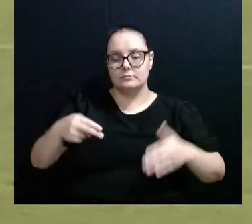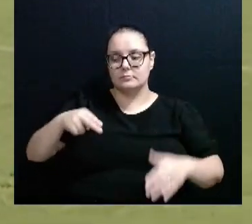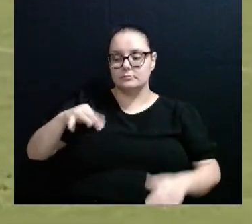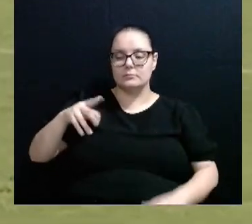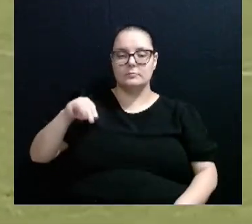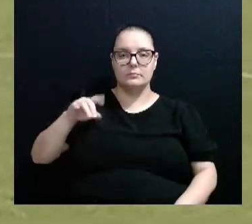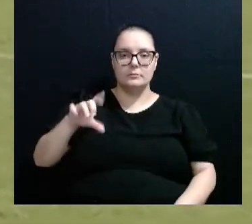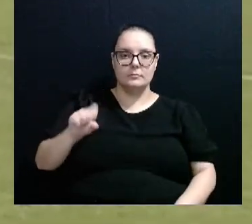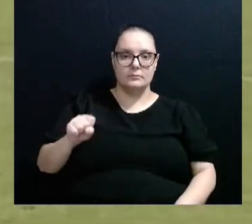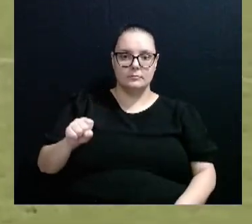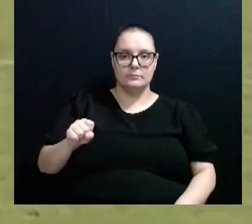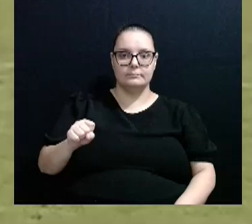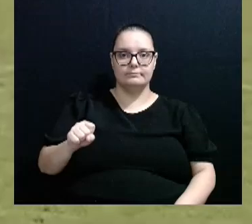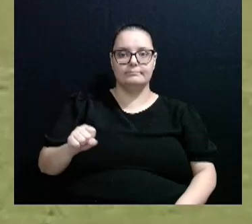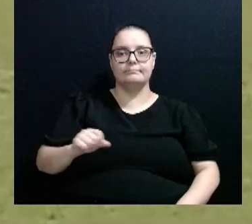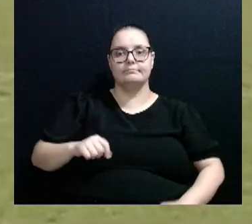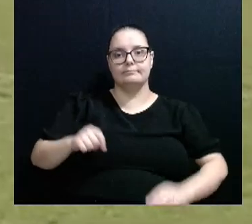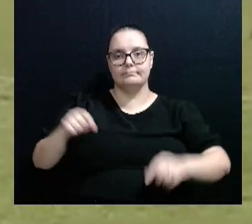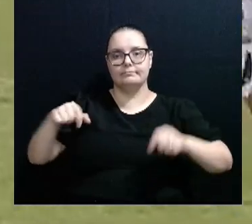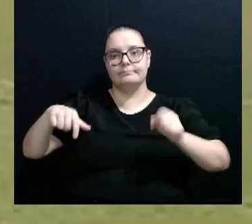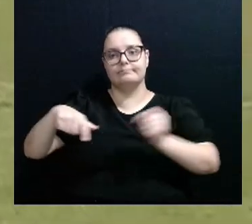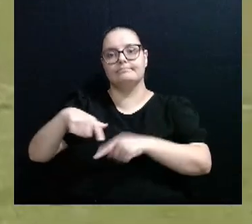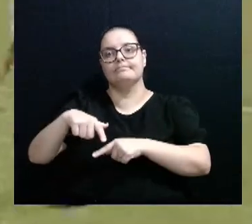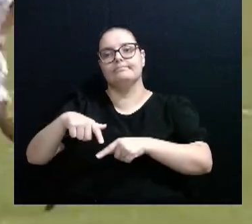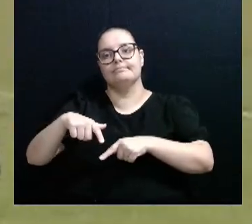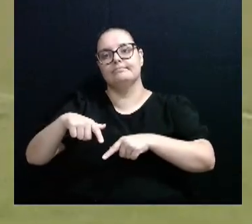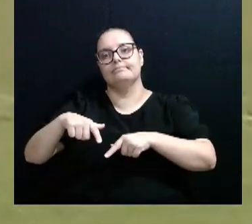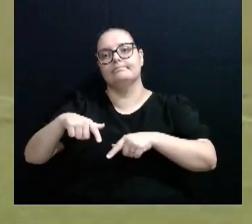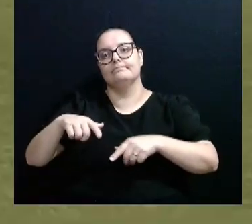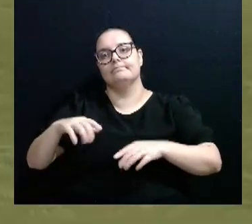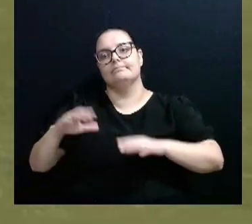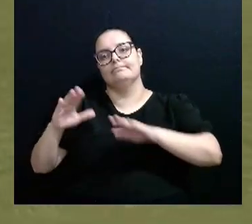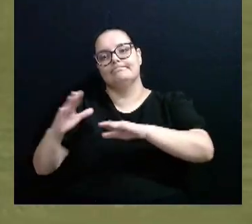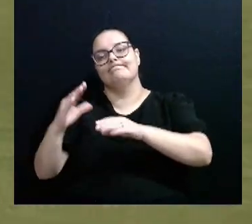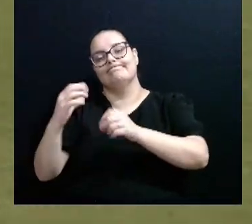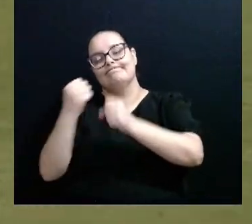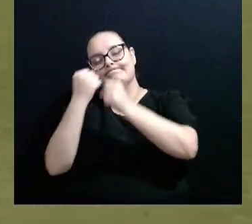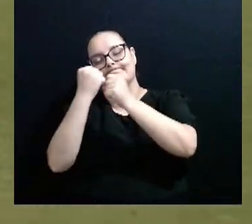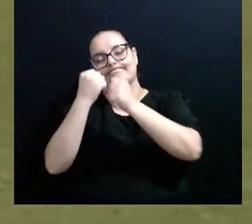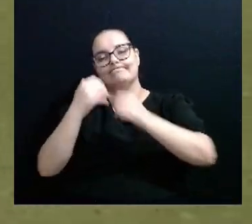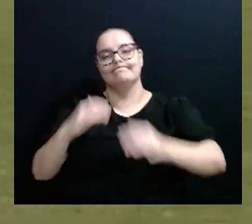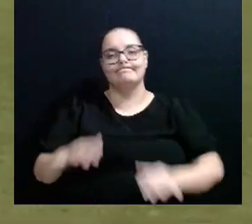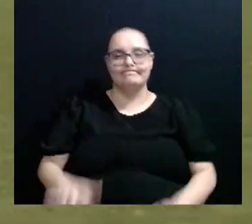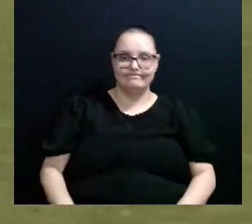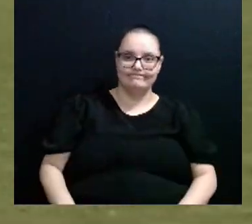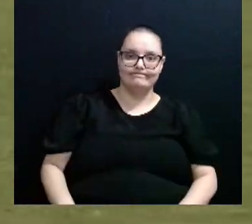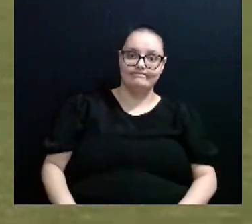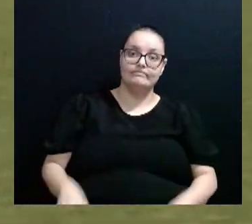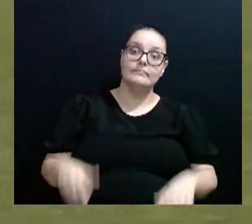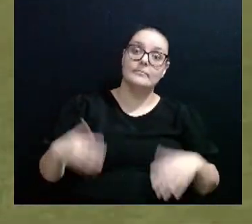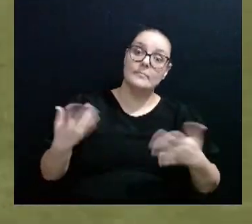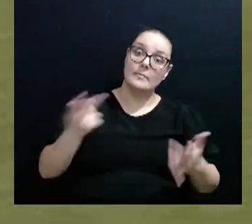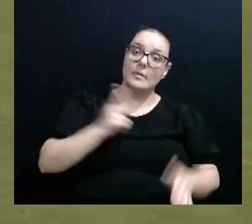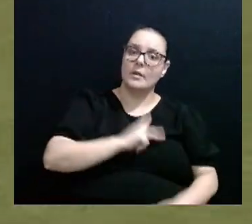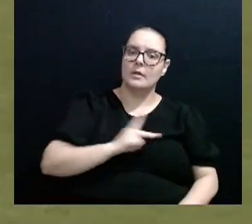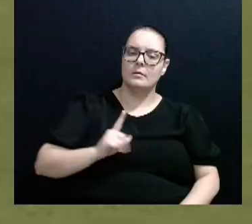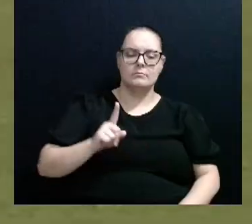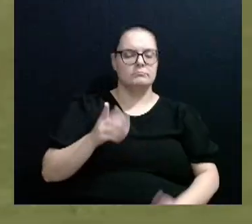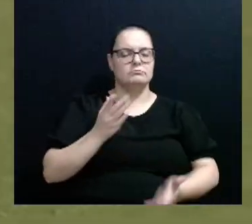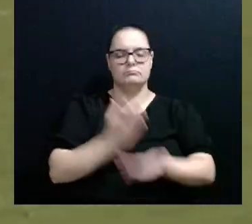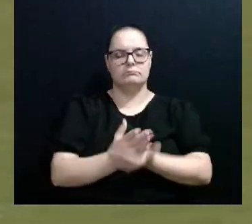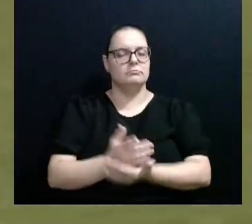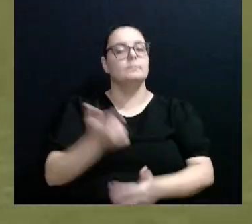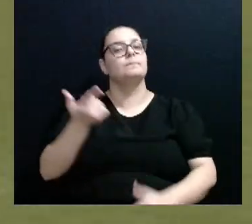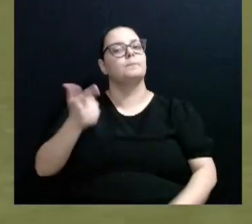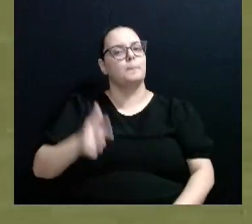para a cobrança e o goleiro Willi defendeu. A Ponte não se abateu, continuou